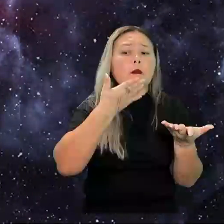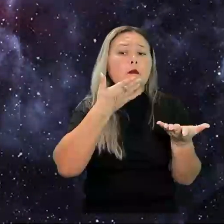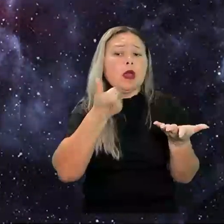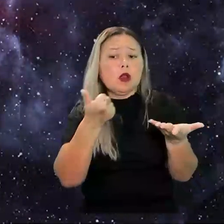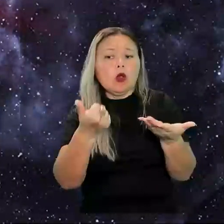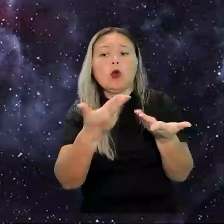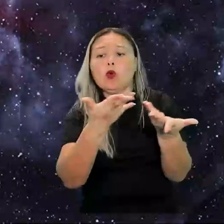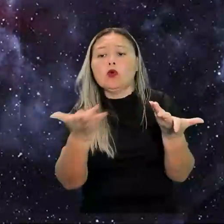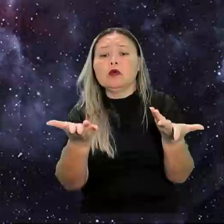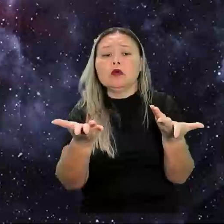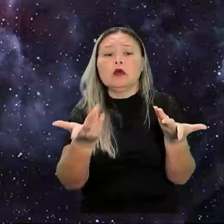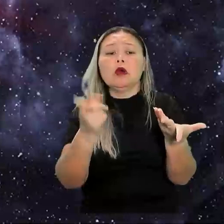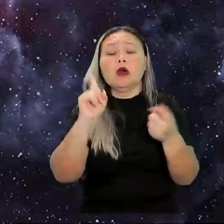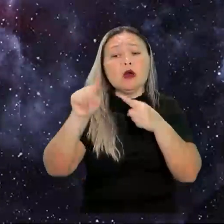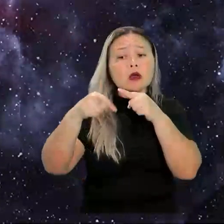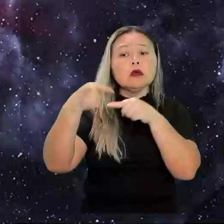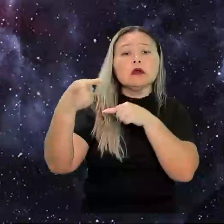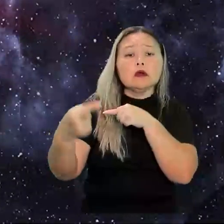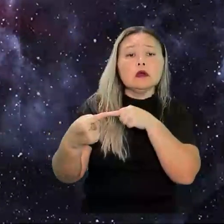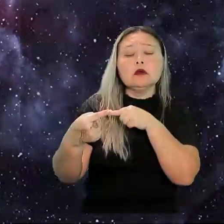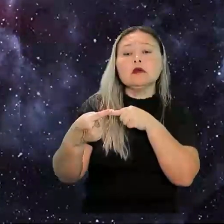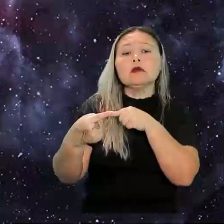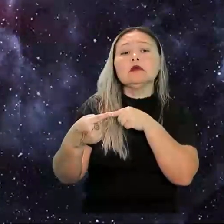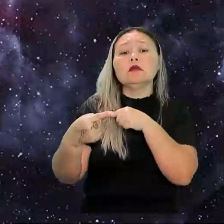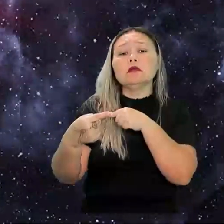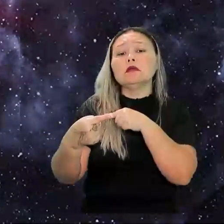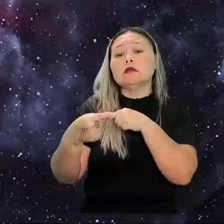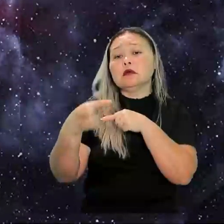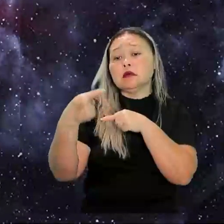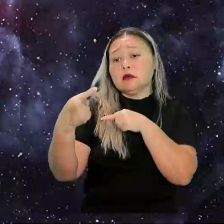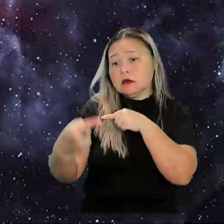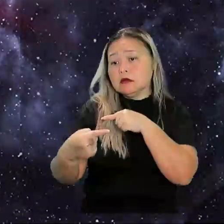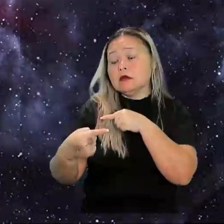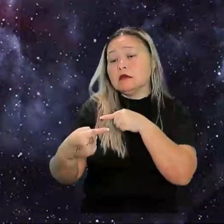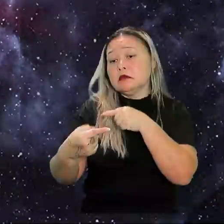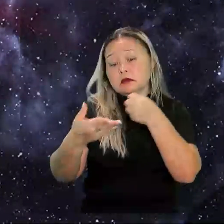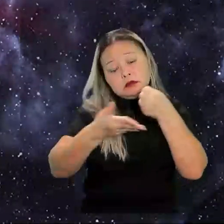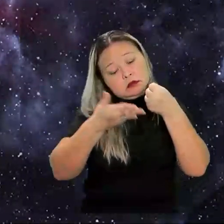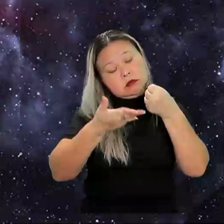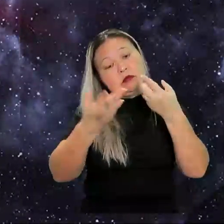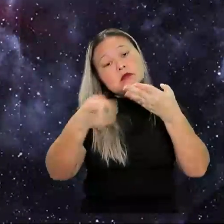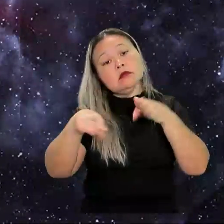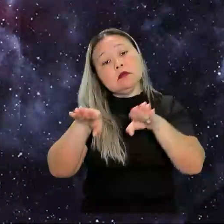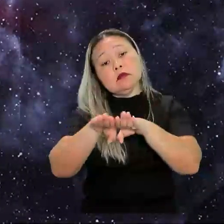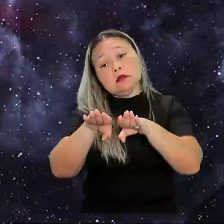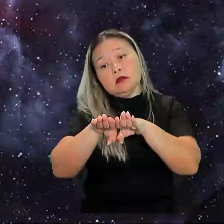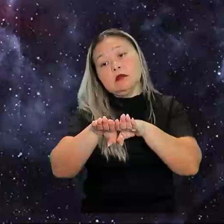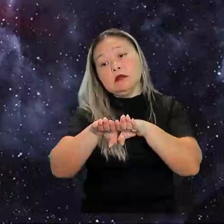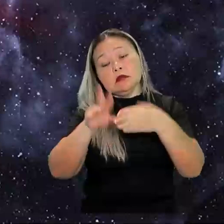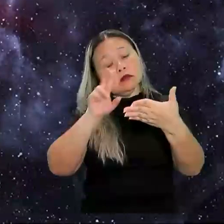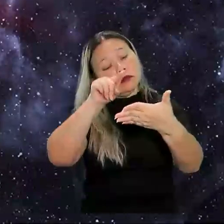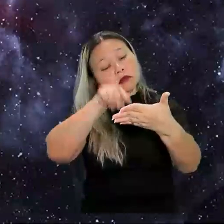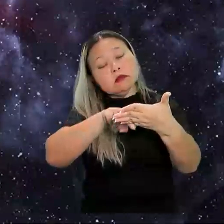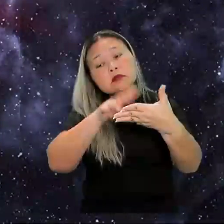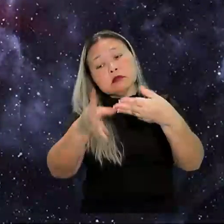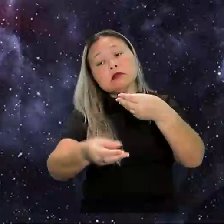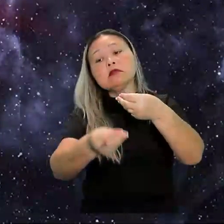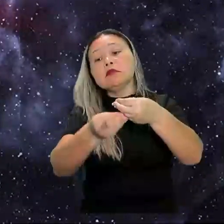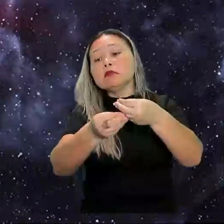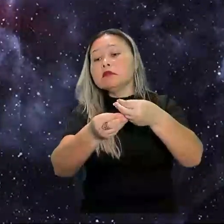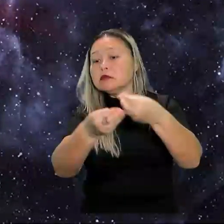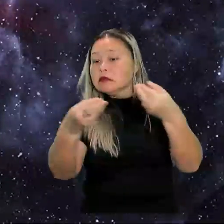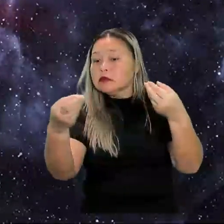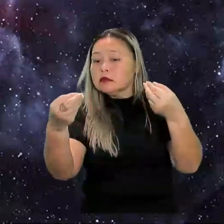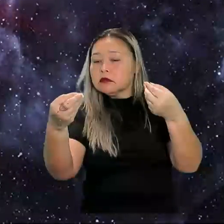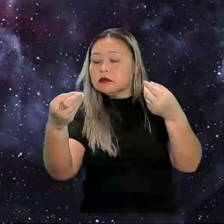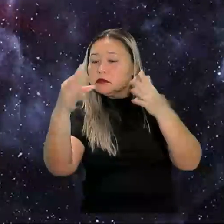melhor coisa, porque aí você vai, com base nisso, né? Você vai também chegar a algumas conclusões aí com